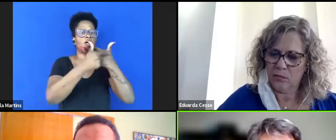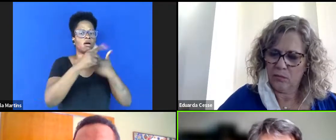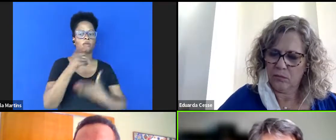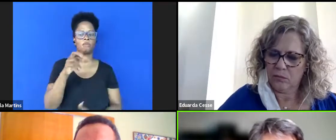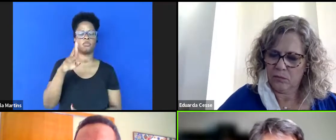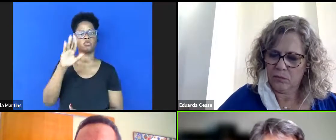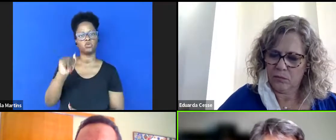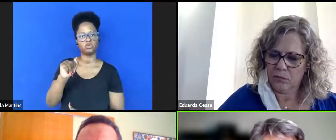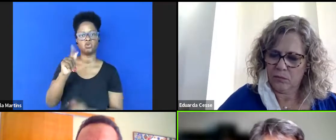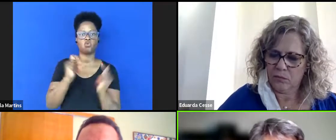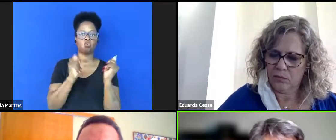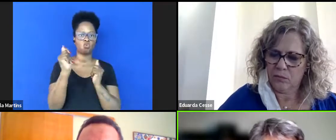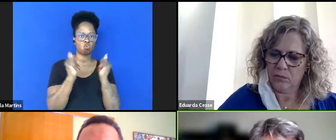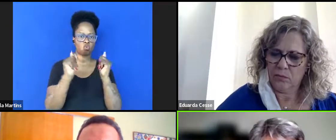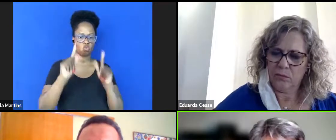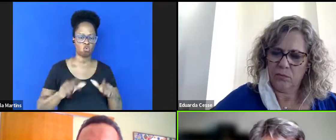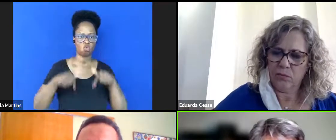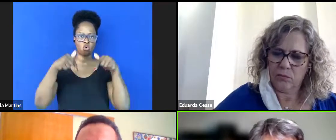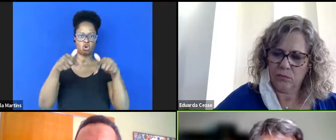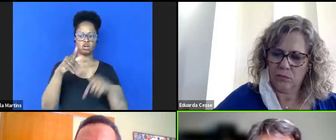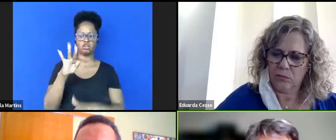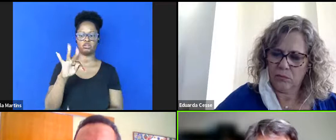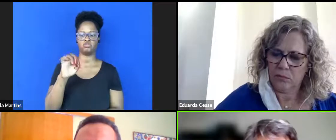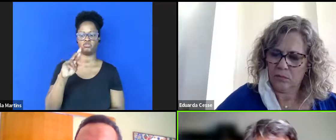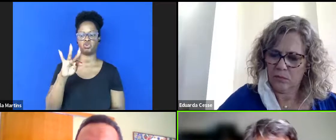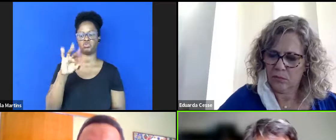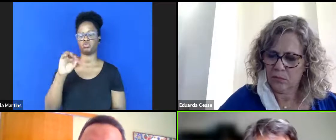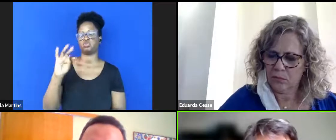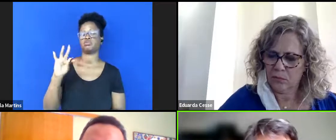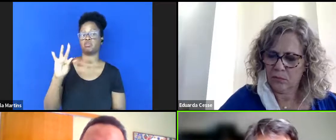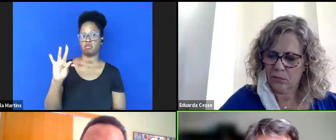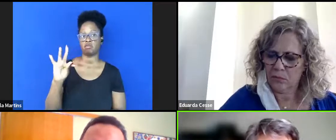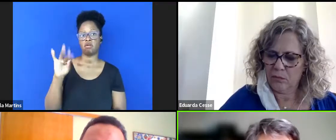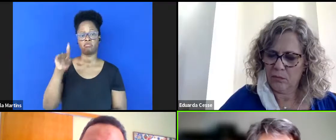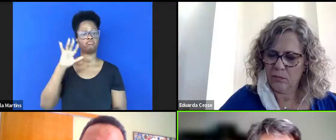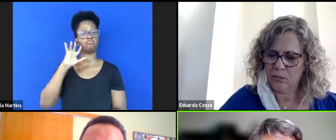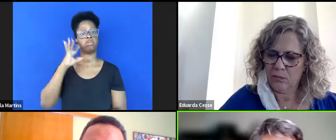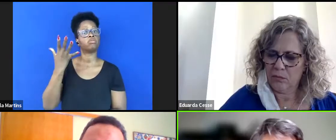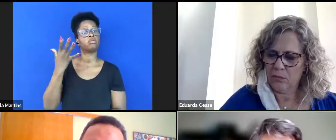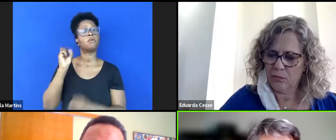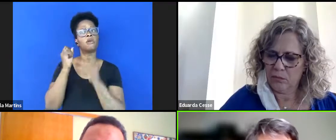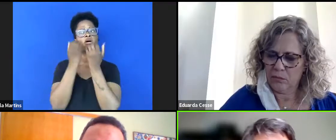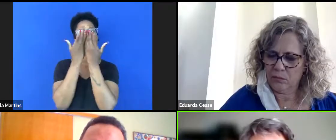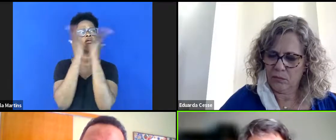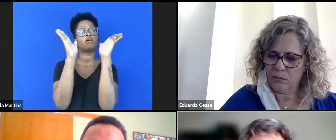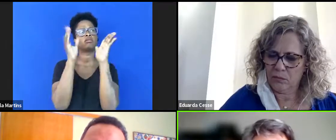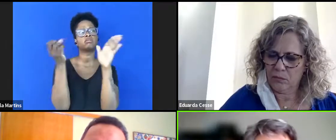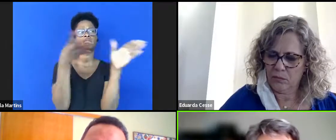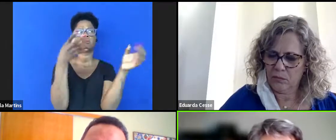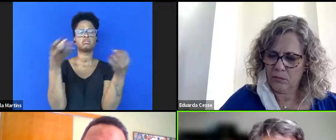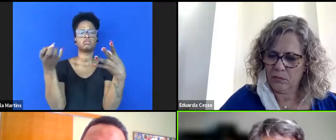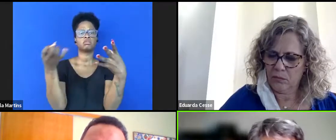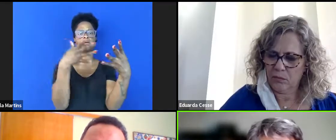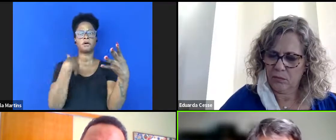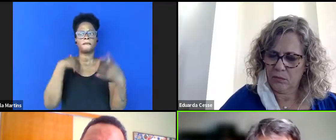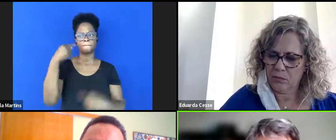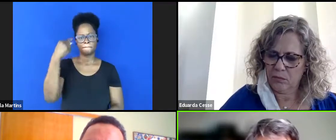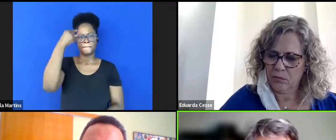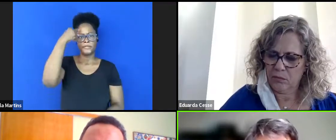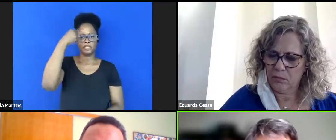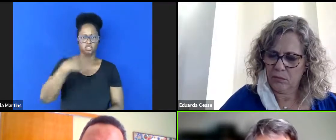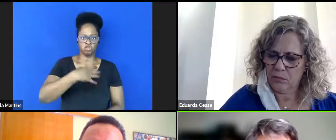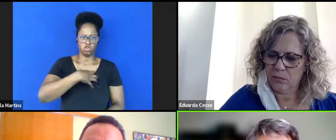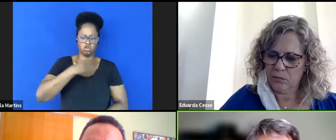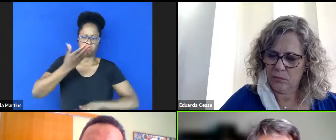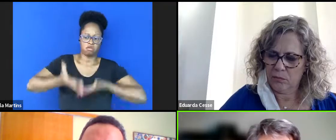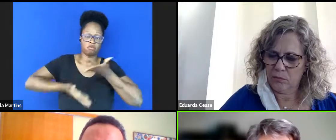no controle da ativação de linfócitos T. Esse resultado pode abrir novos horizontes para pensarmos formas de